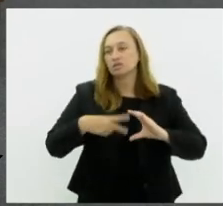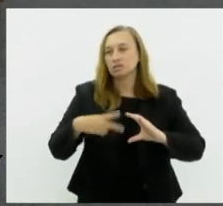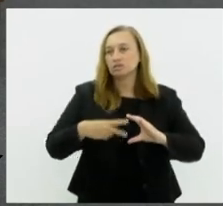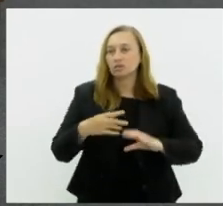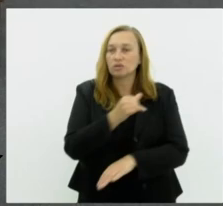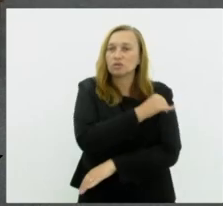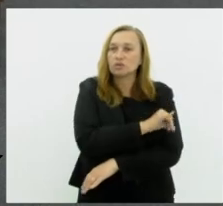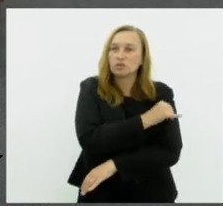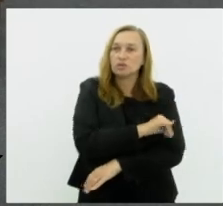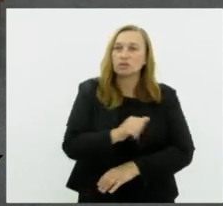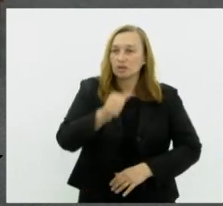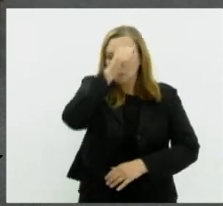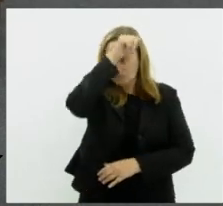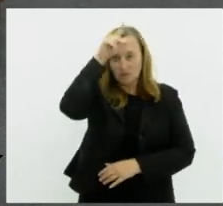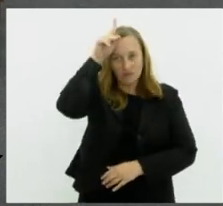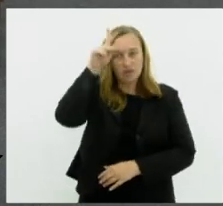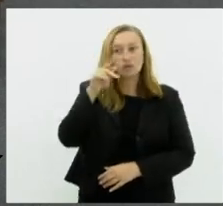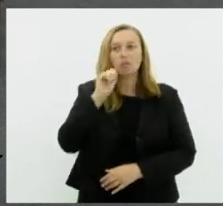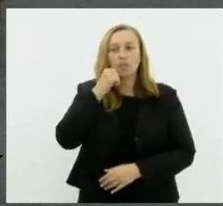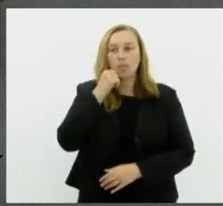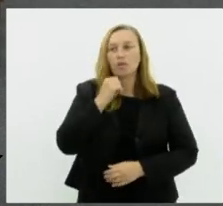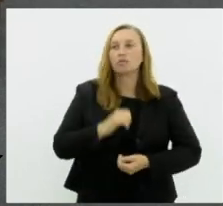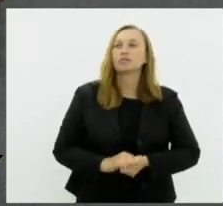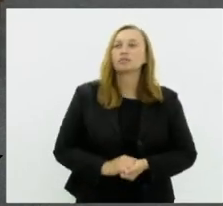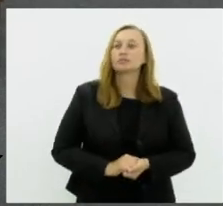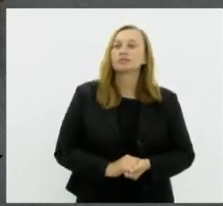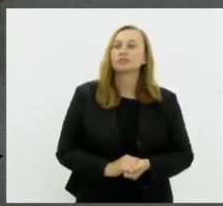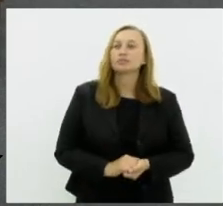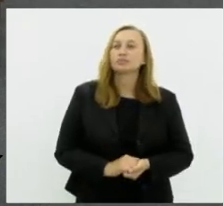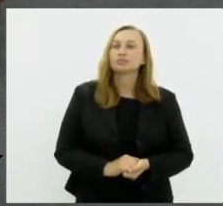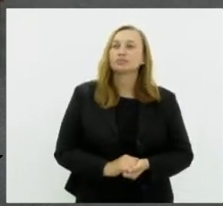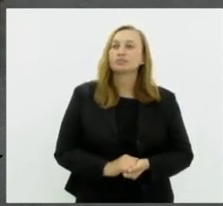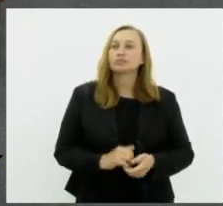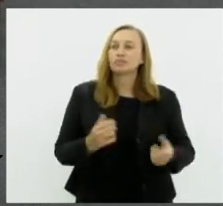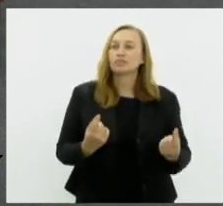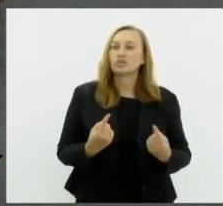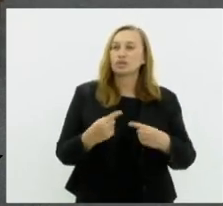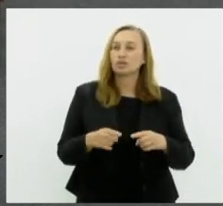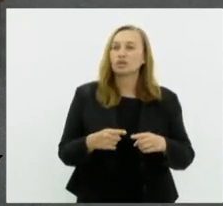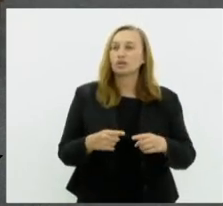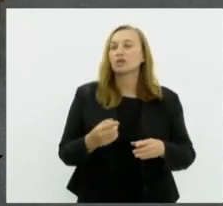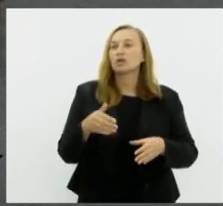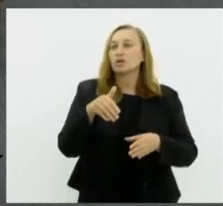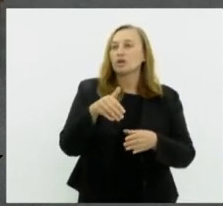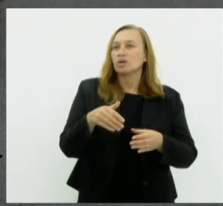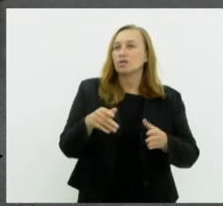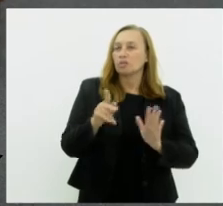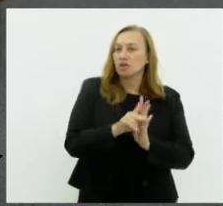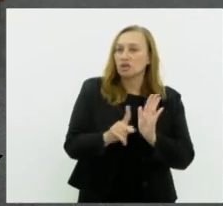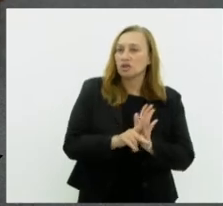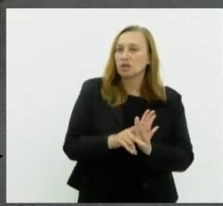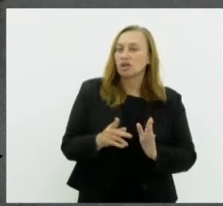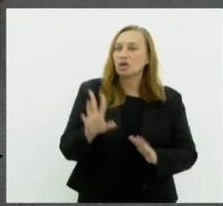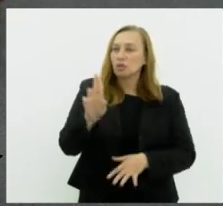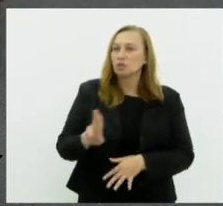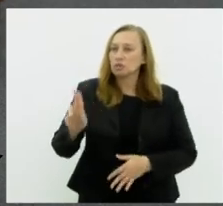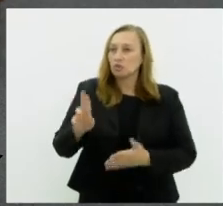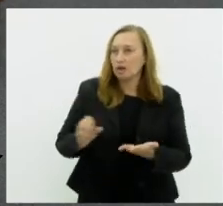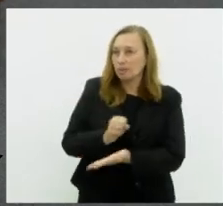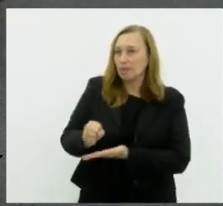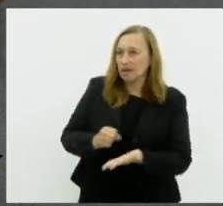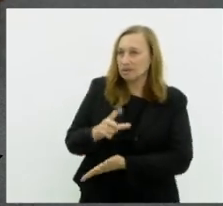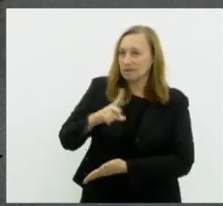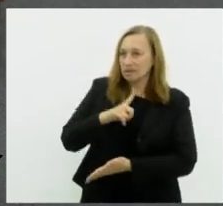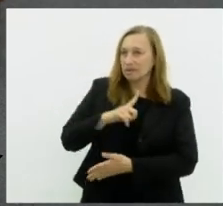por parte do prefeito Eduardo Paes, de tramitar esse projeto. Ele usou aquela base que ele tem, deputado Otoni, que está ali, infelizmente,